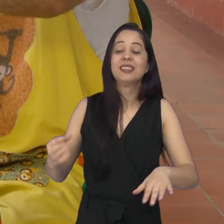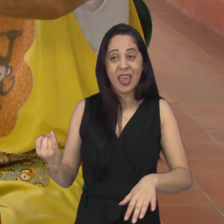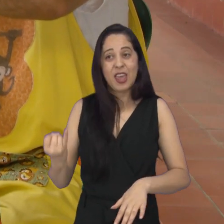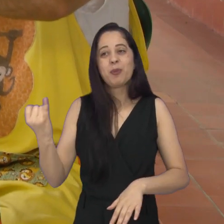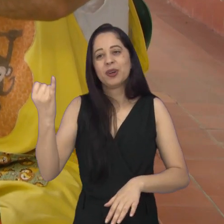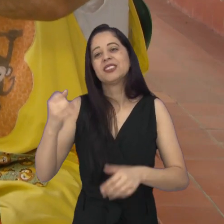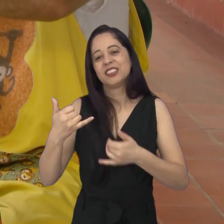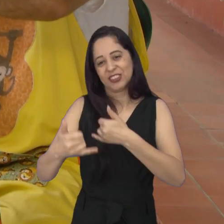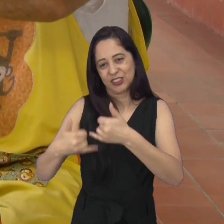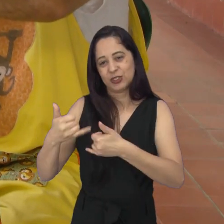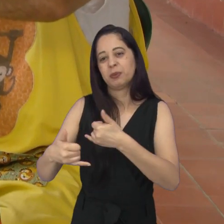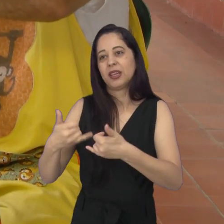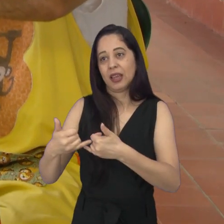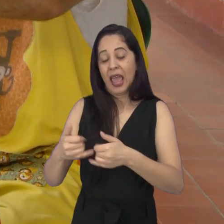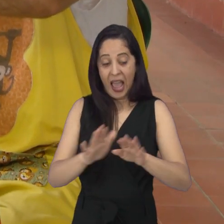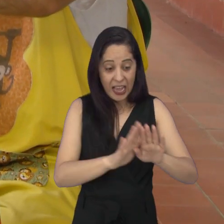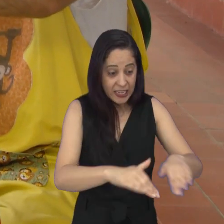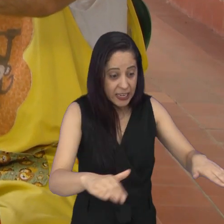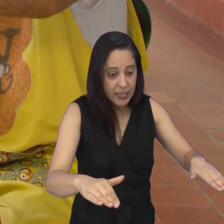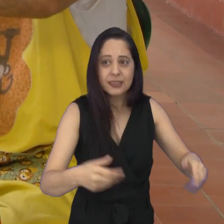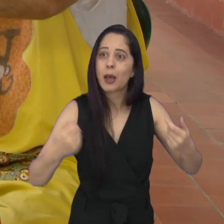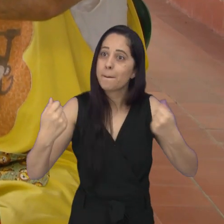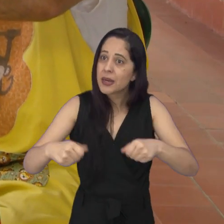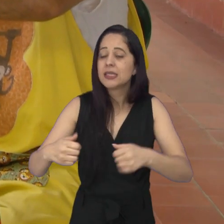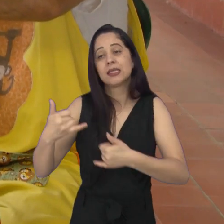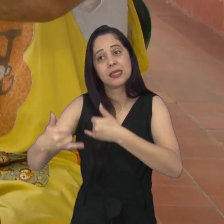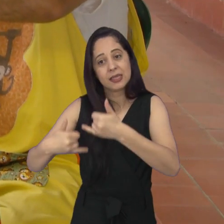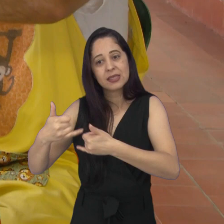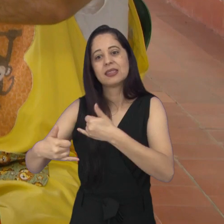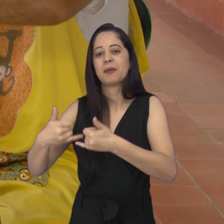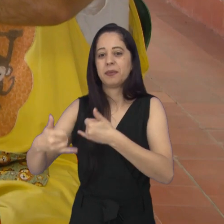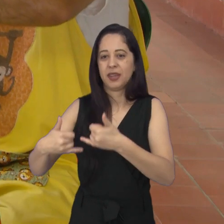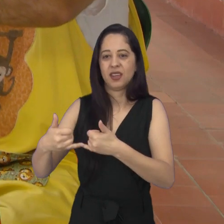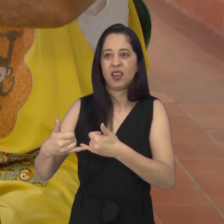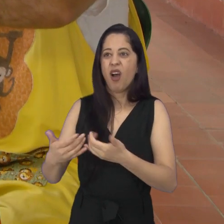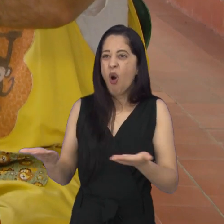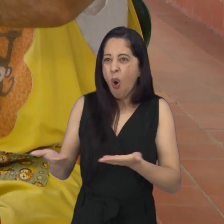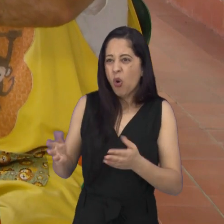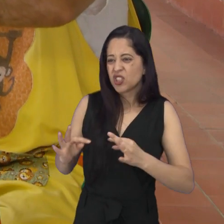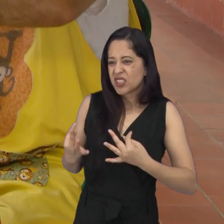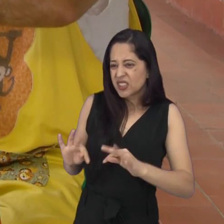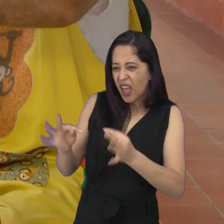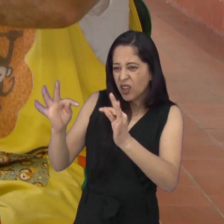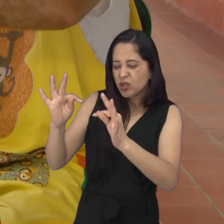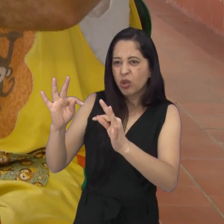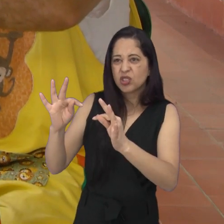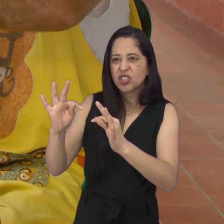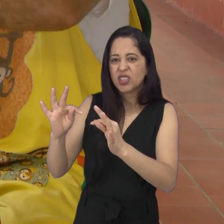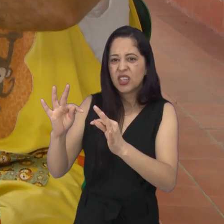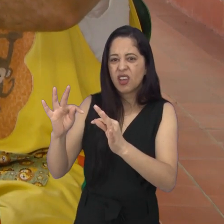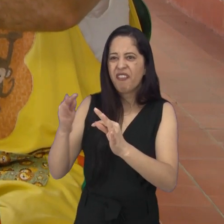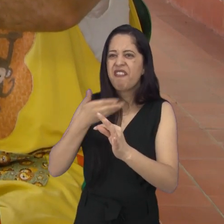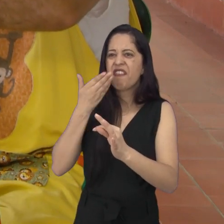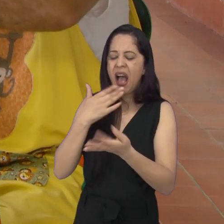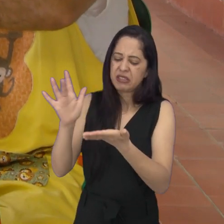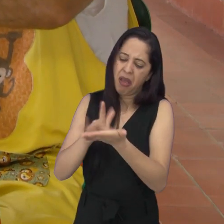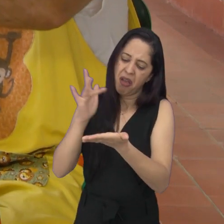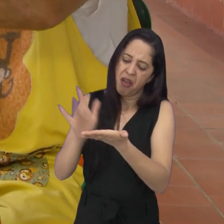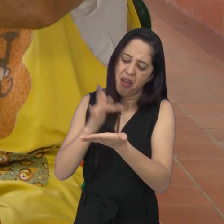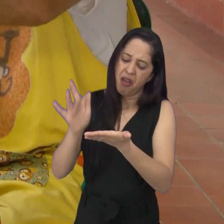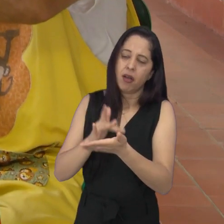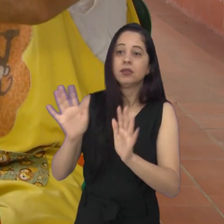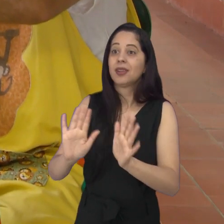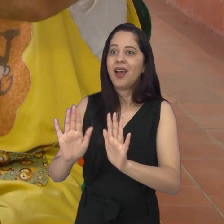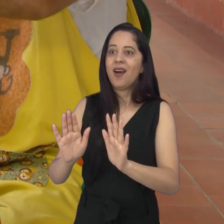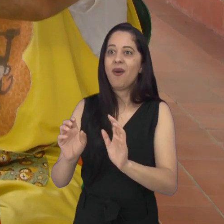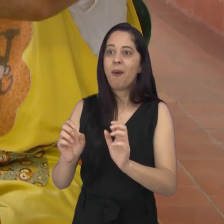importante brincar, né? A criança precisa brincar, ter a criatividade hoje com tanta tecnologia que vem tudo à mão e agora